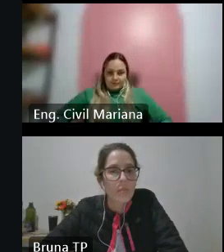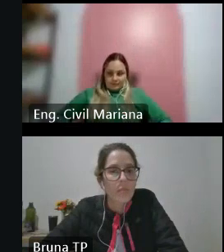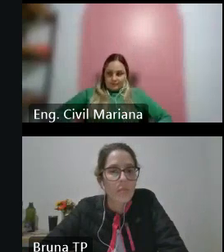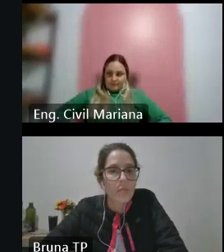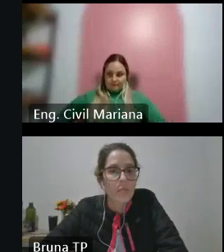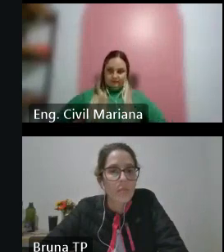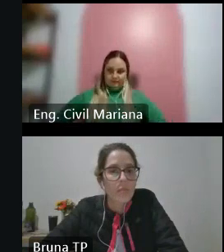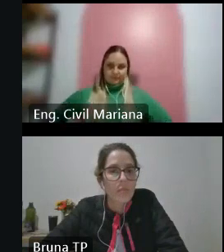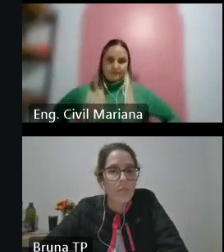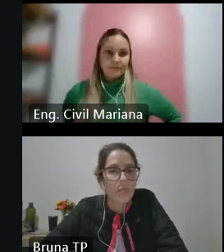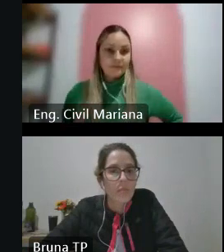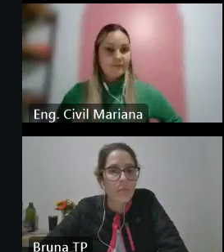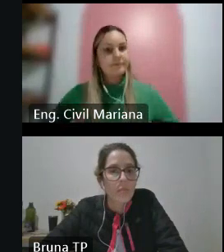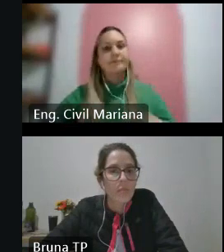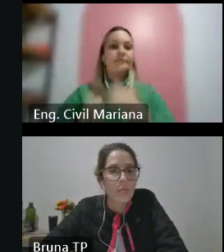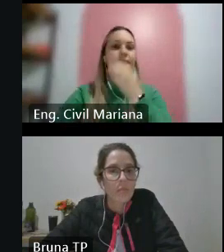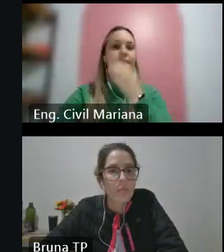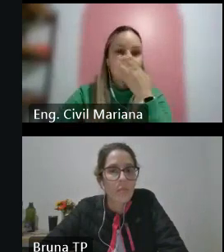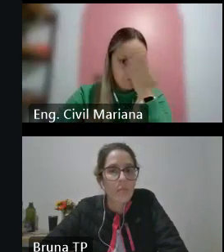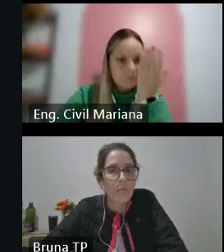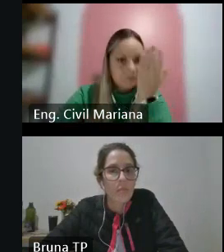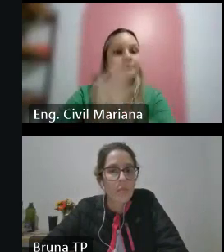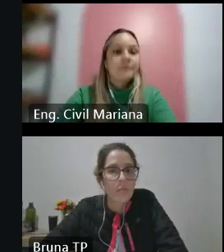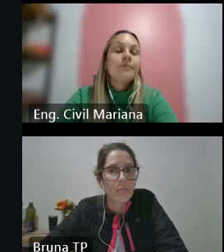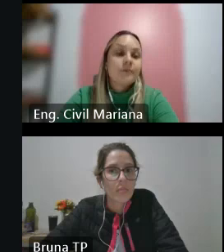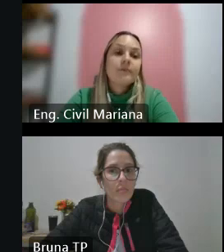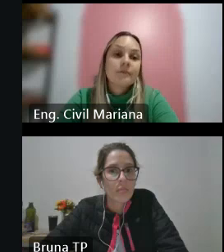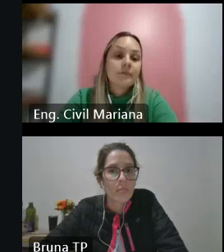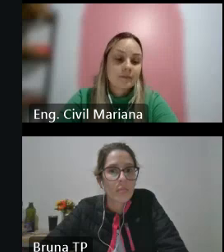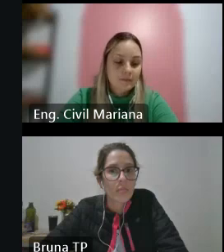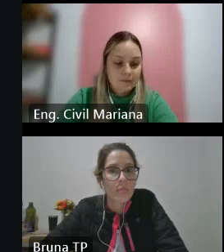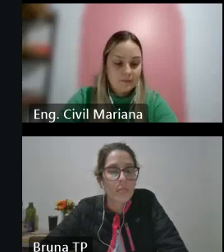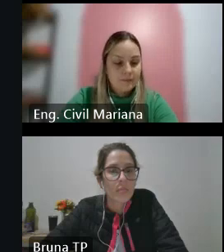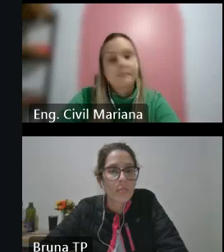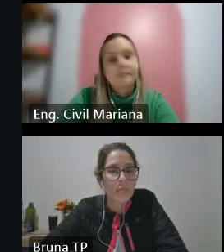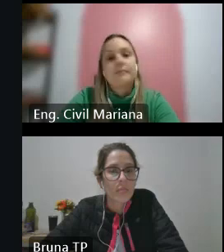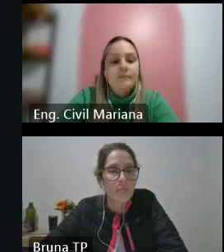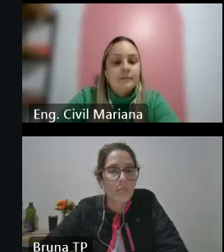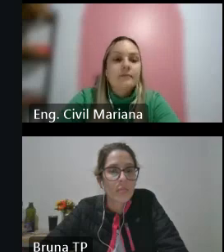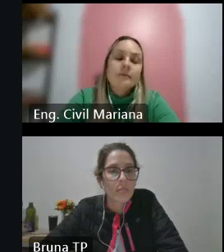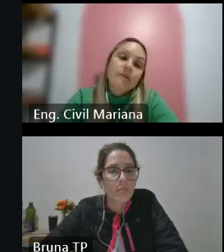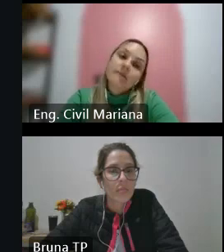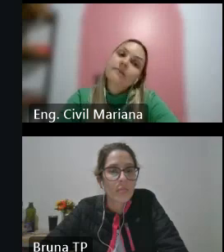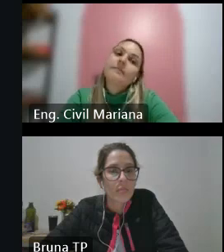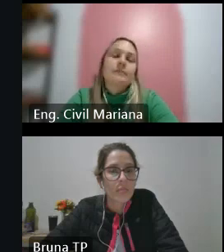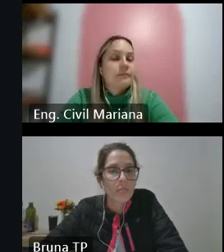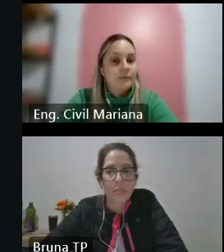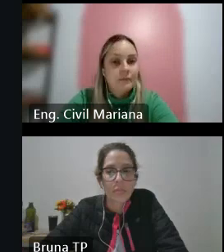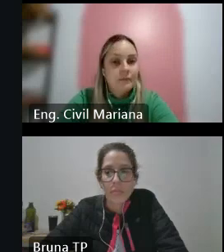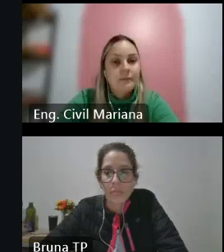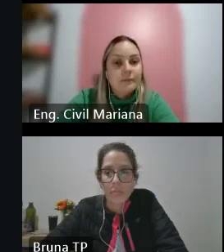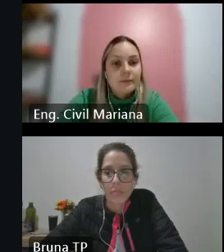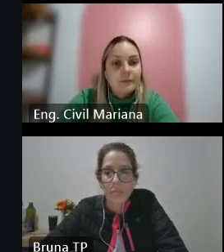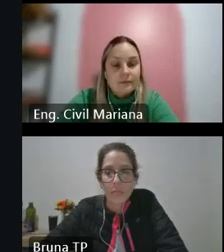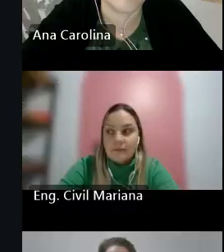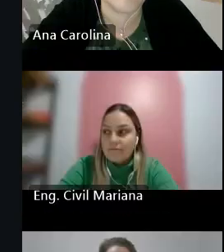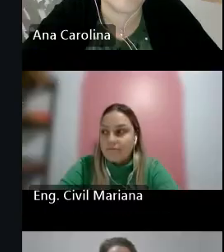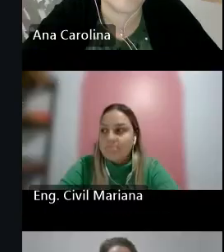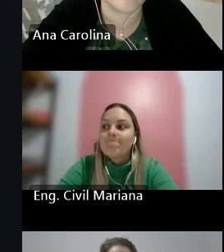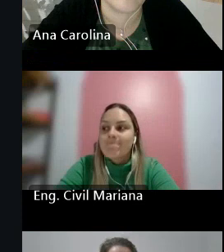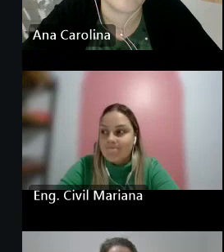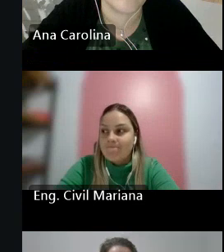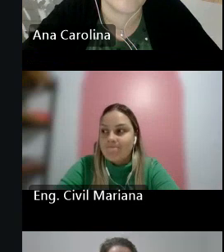não tem encontrar um engenheiro na obra desse porte. Mas o que eu já presenciei, o que eu já vi é o seguinte, concretagem, né? O